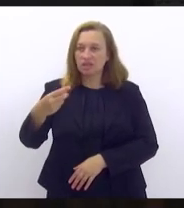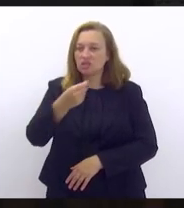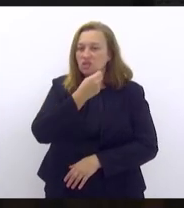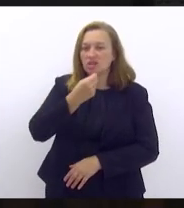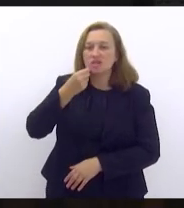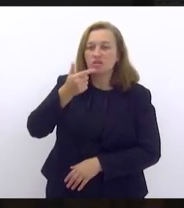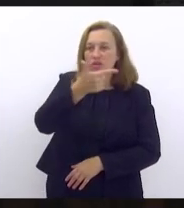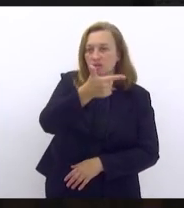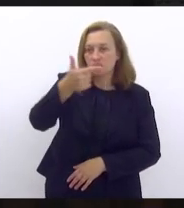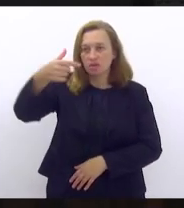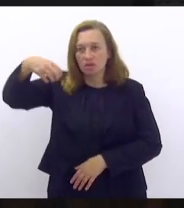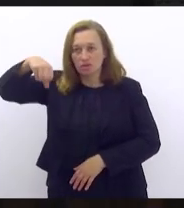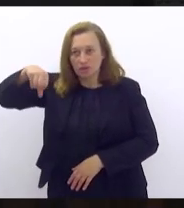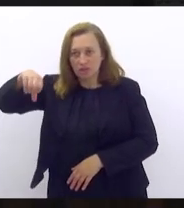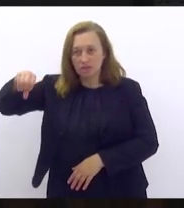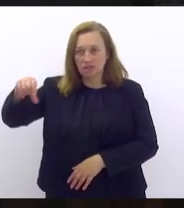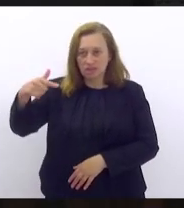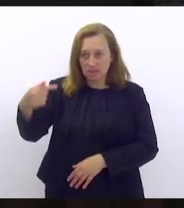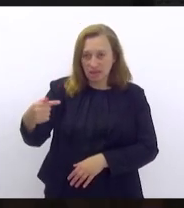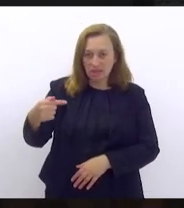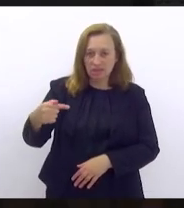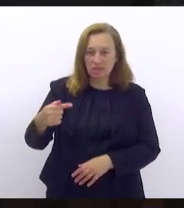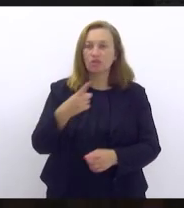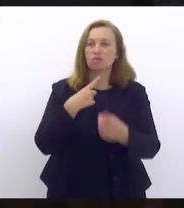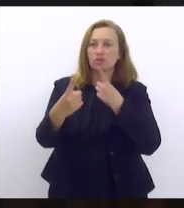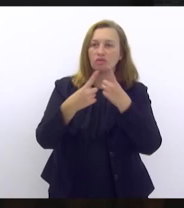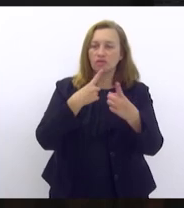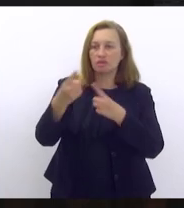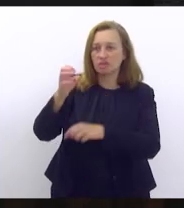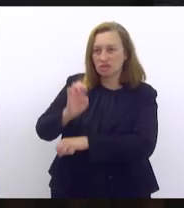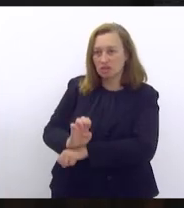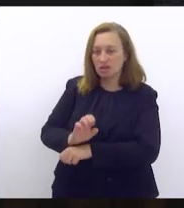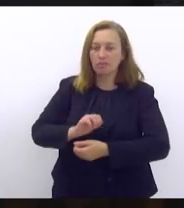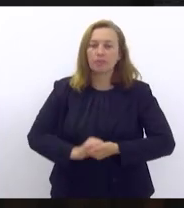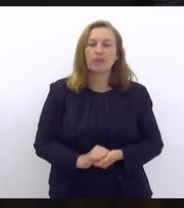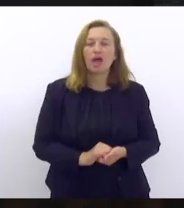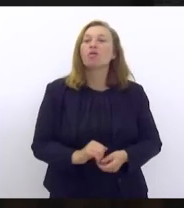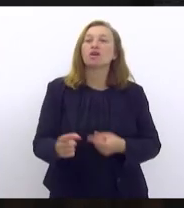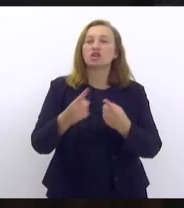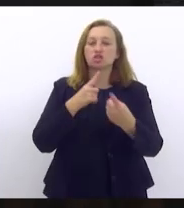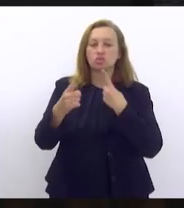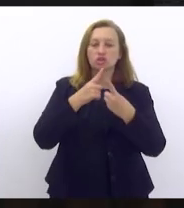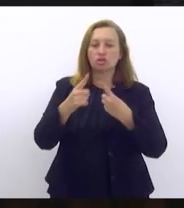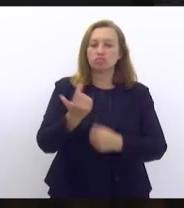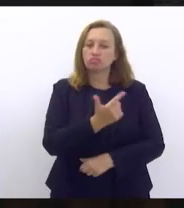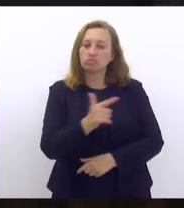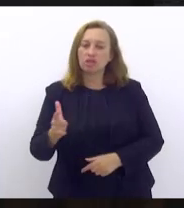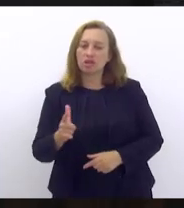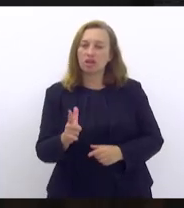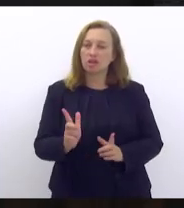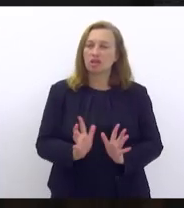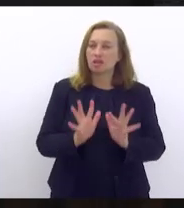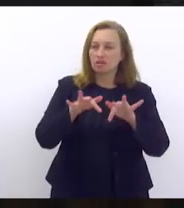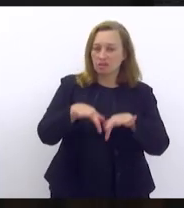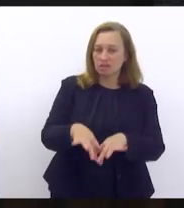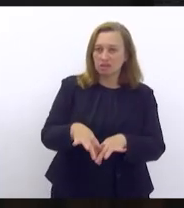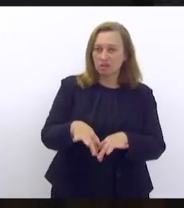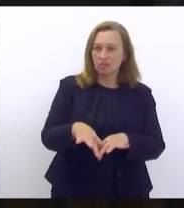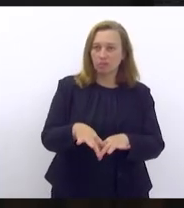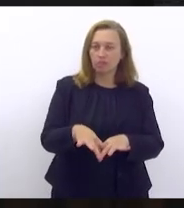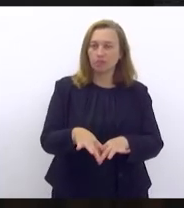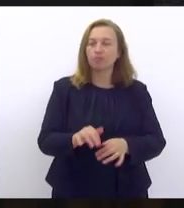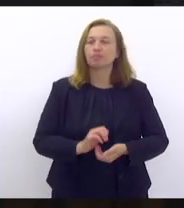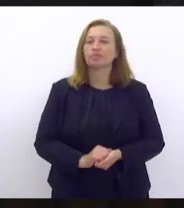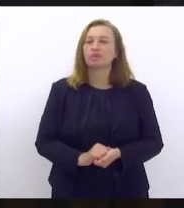nas rodovias estaduais, na forma que menciona. Em discussão, não havendo quem queira discutir, encerrada a